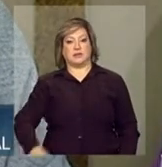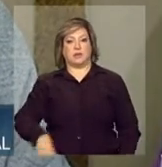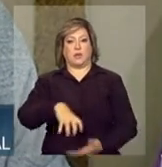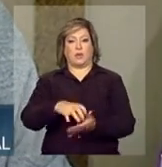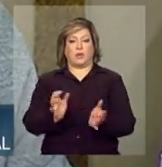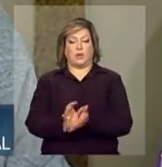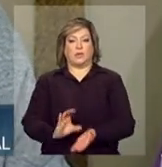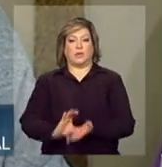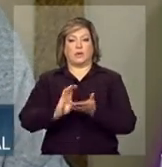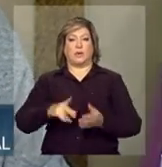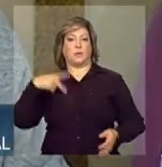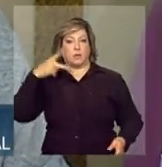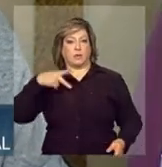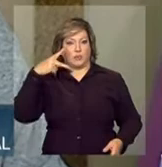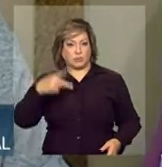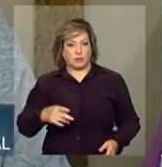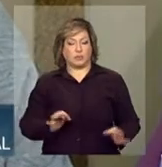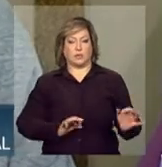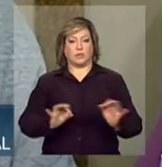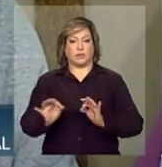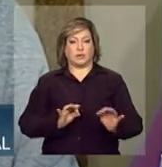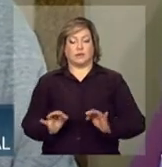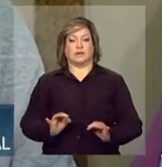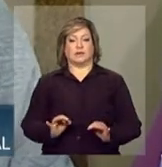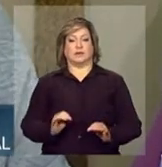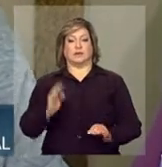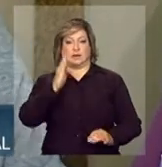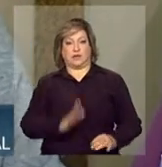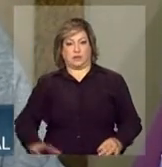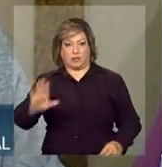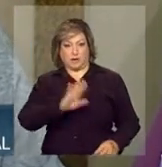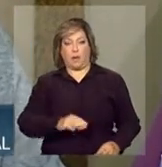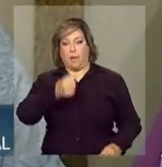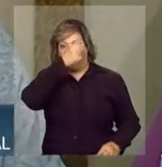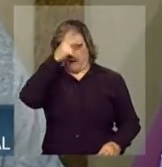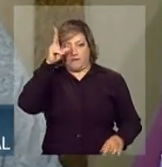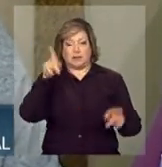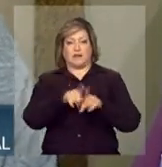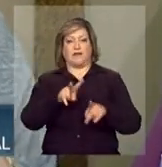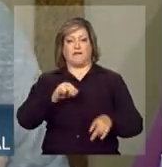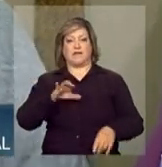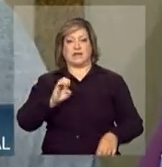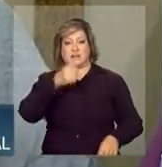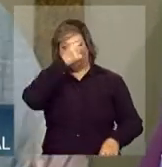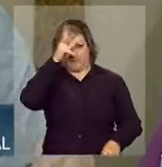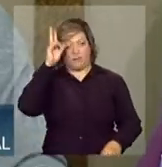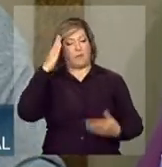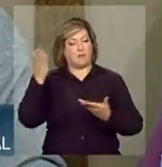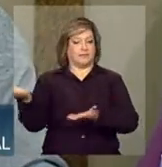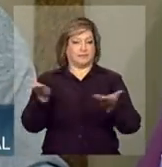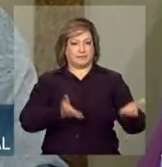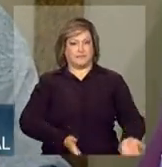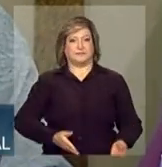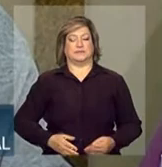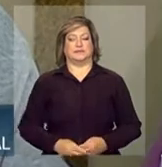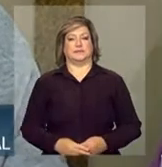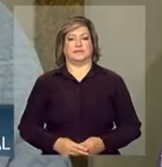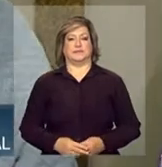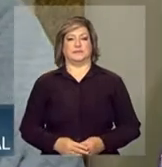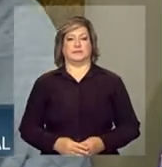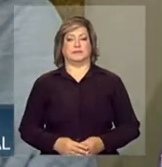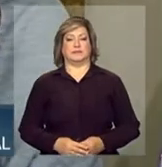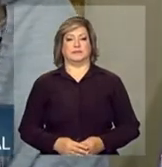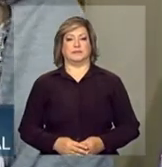em Relacionamento Governamental da Associação Nacional de Prefeitos e Vice-Prefeitos. Muito obrigado pela presença.